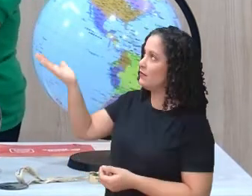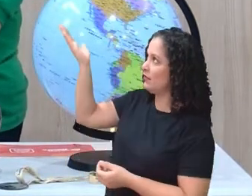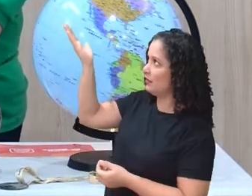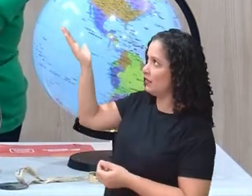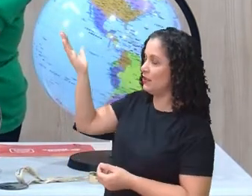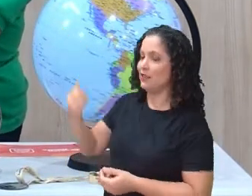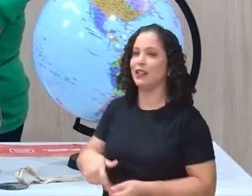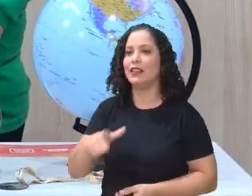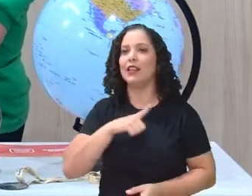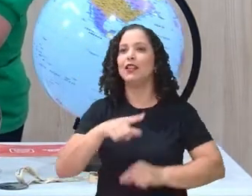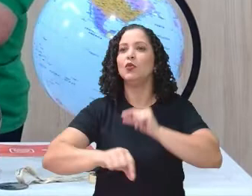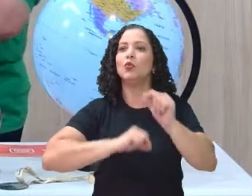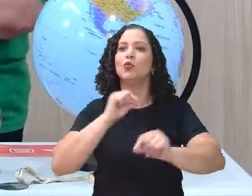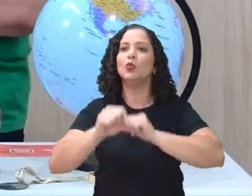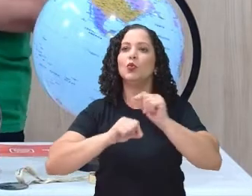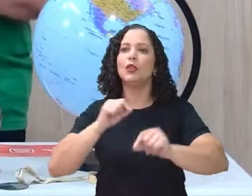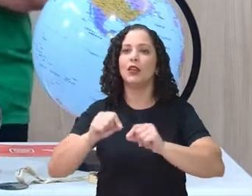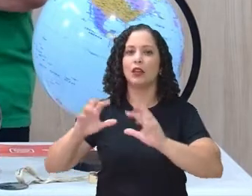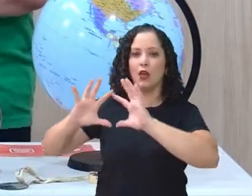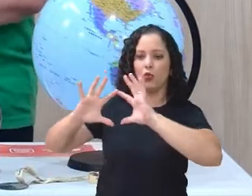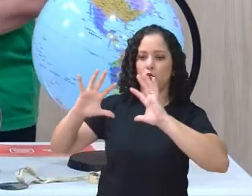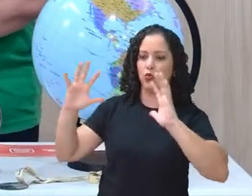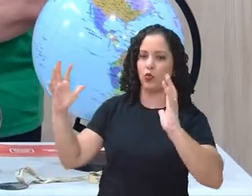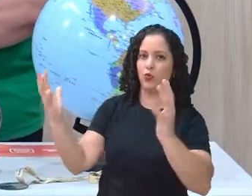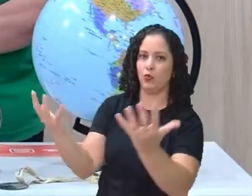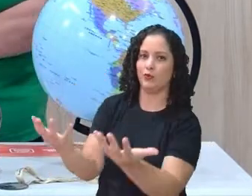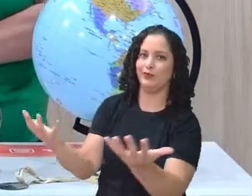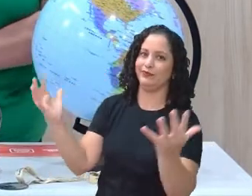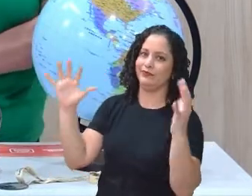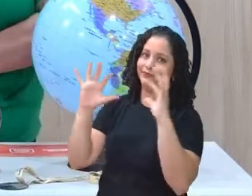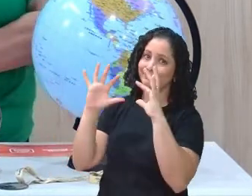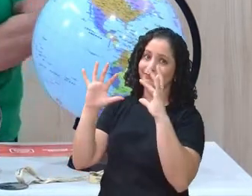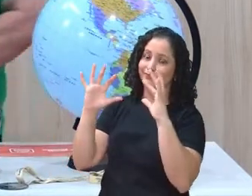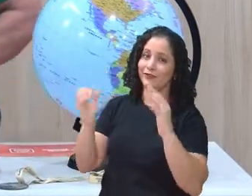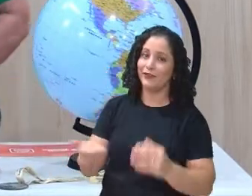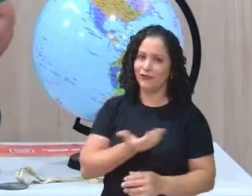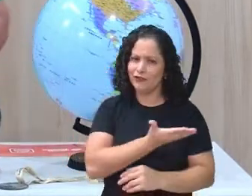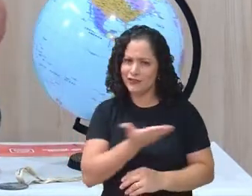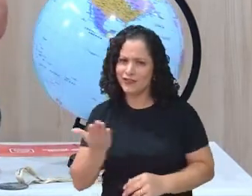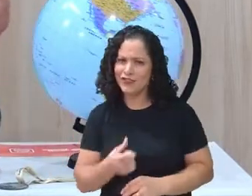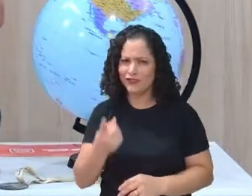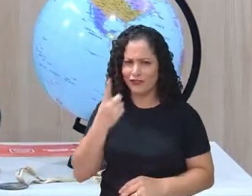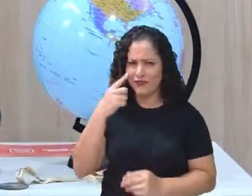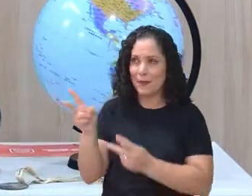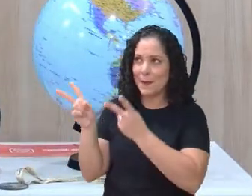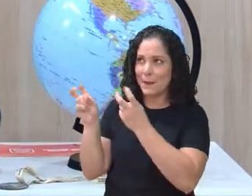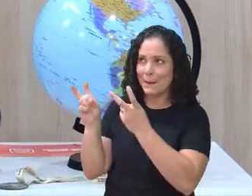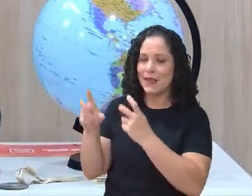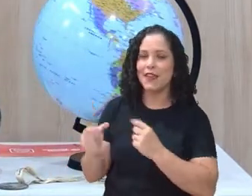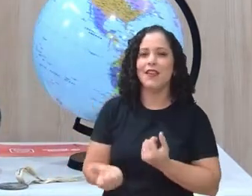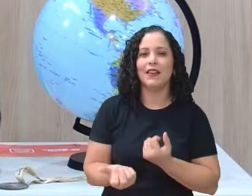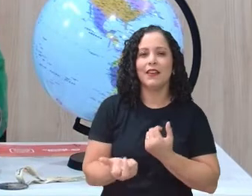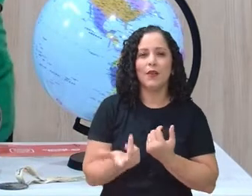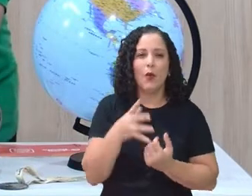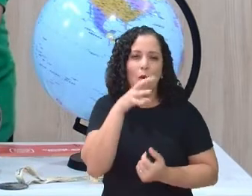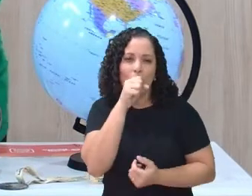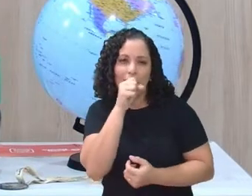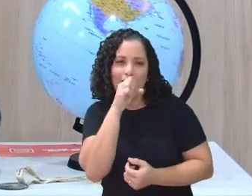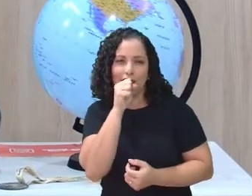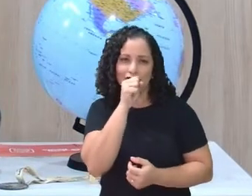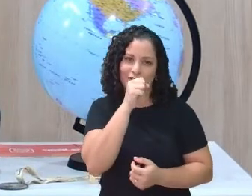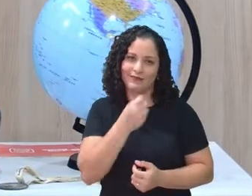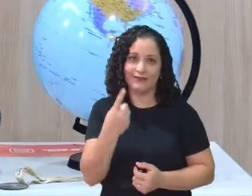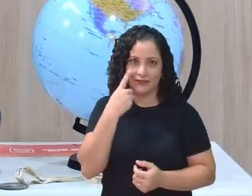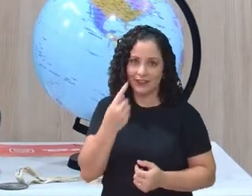desenho aparecem os riscados. E eu trouxe para vocês também, né, para representar aqui com a laranja. Então, vejam